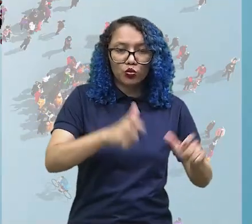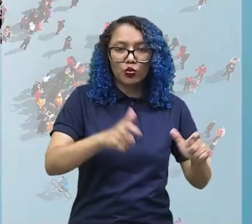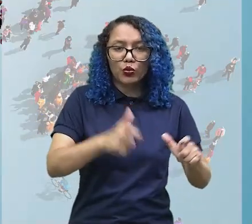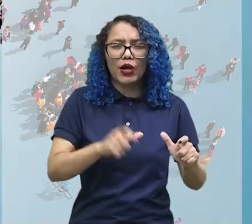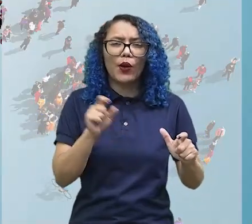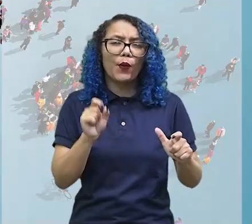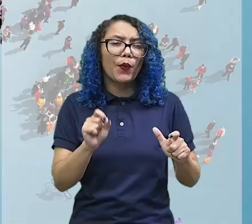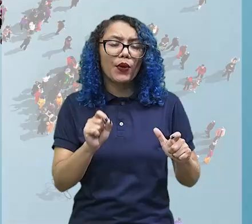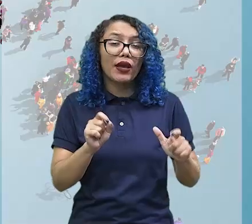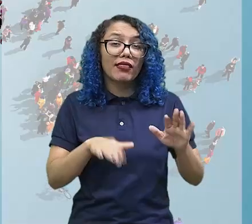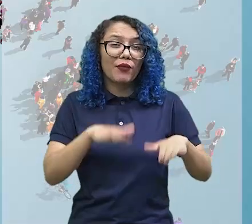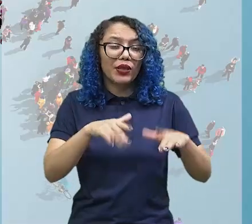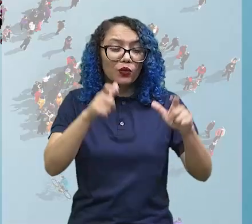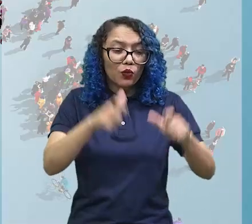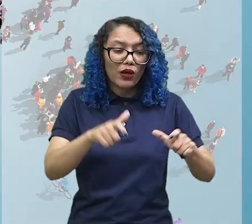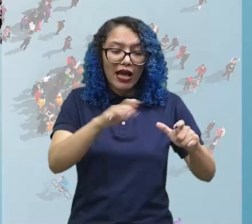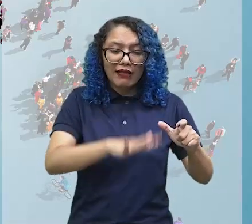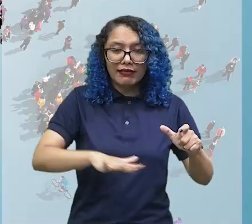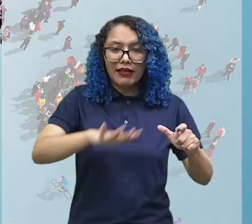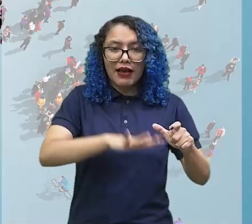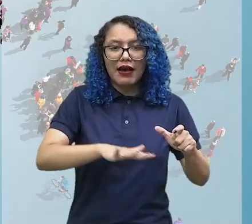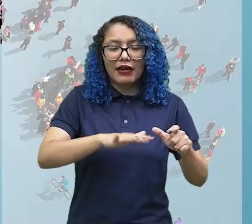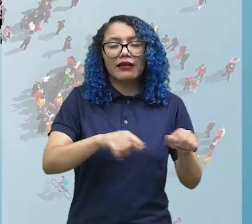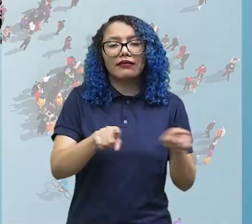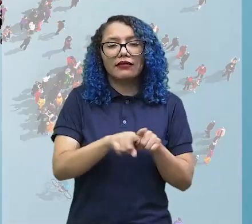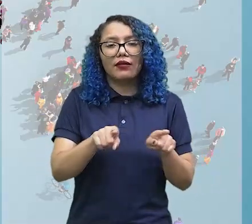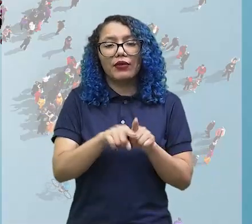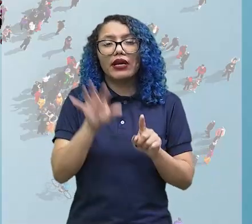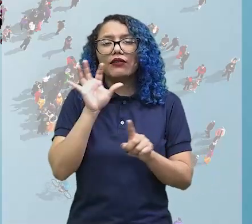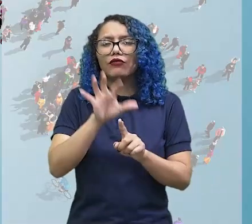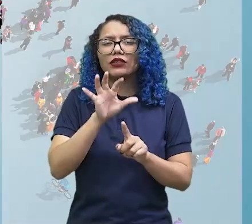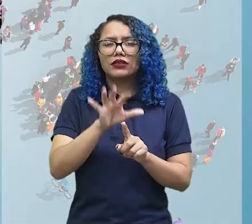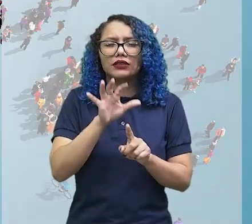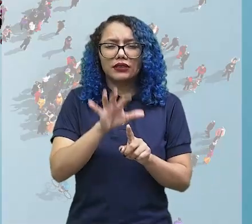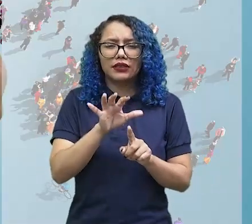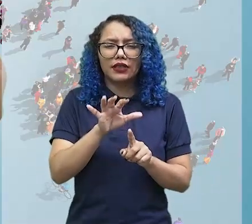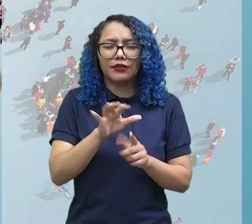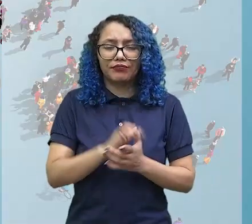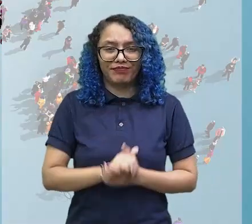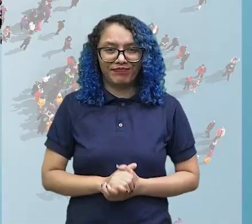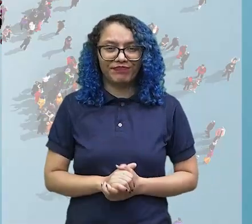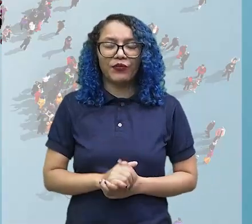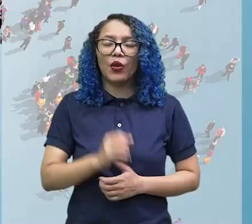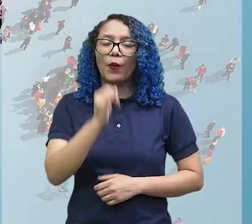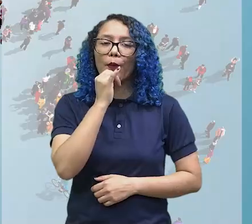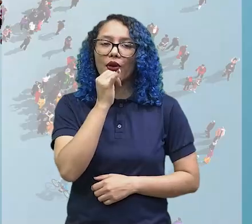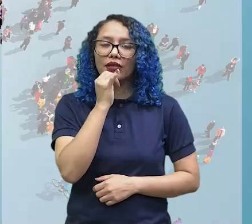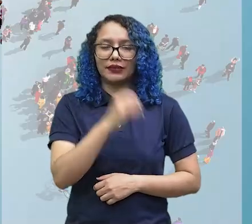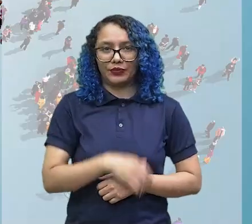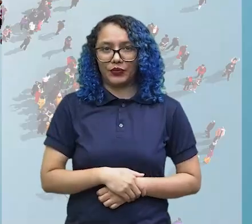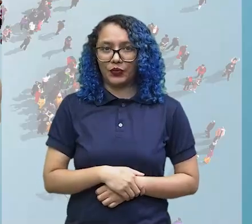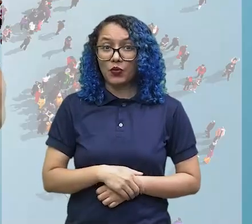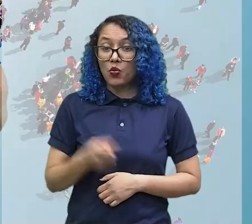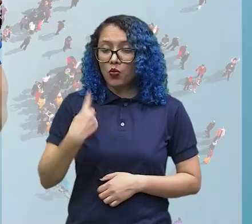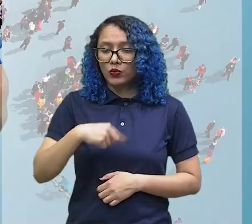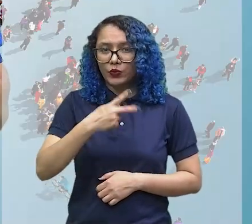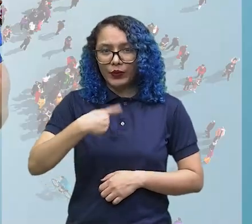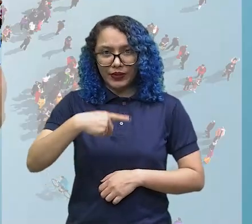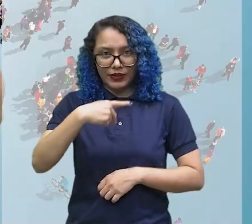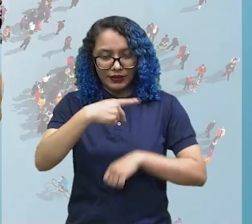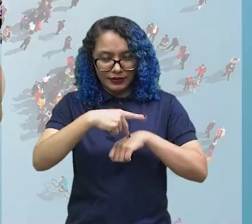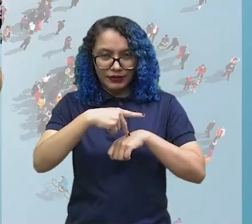território, a extensão territorial ali acaba influenciando também. Vamos pegar um exemplo do nosso